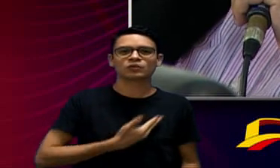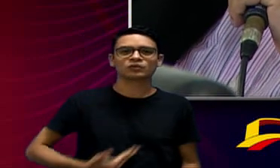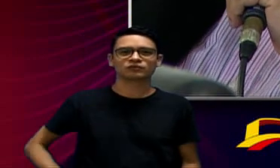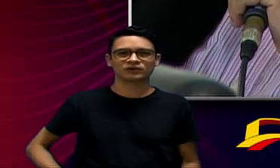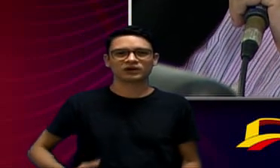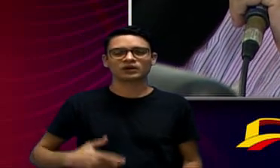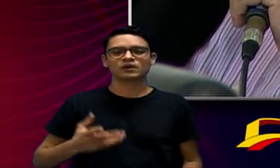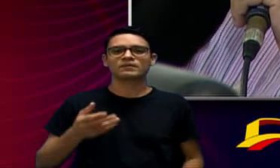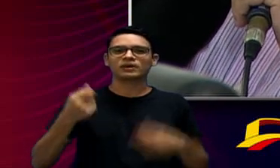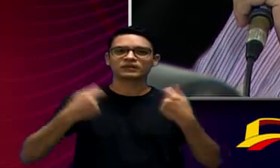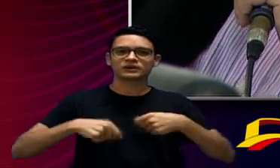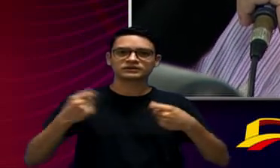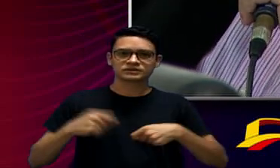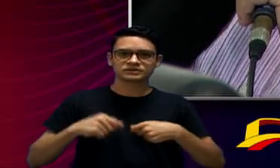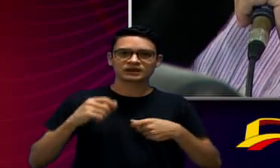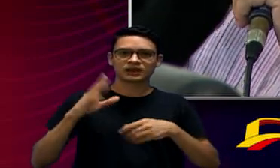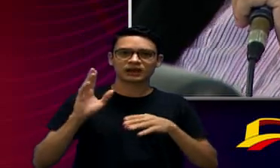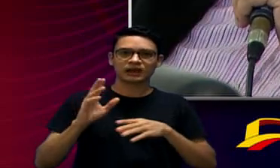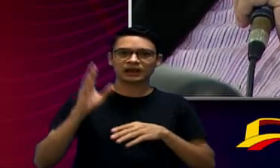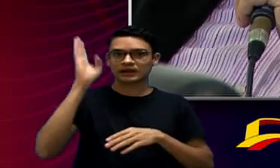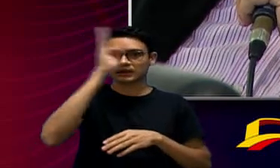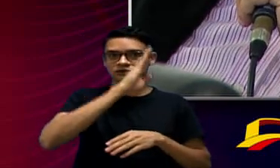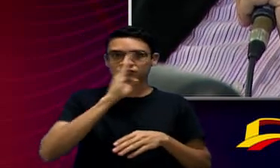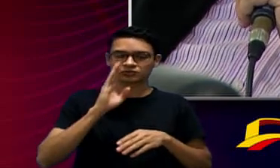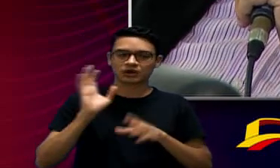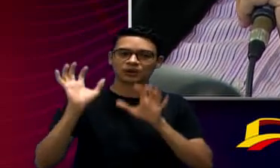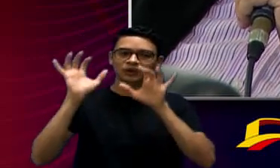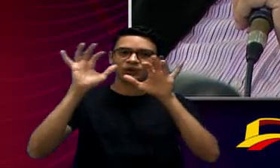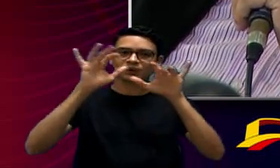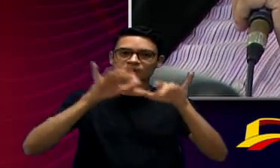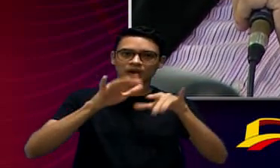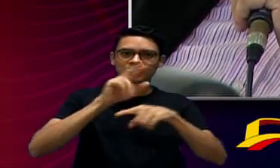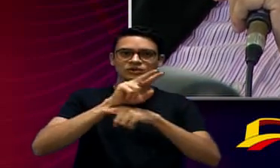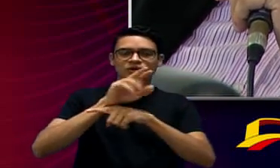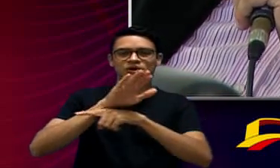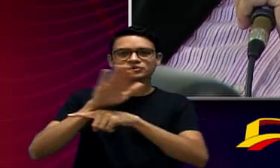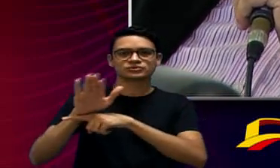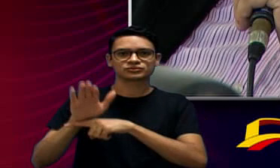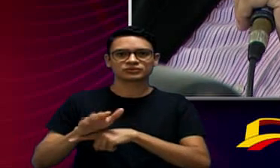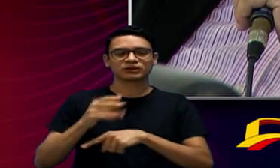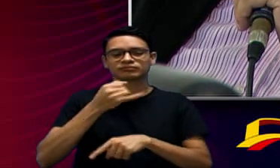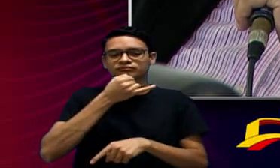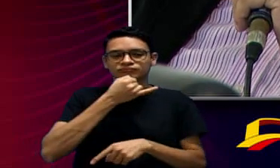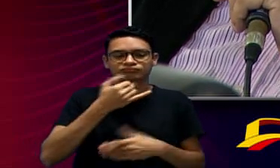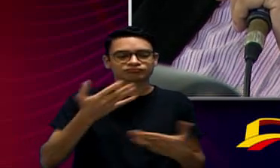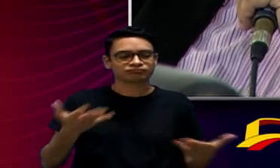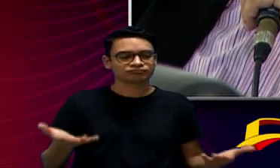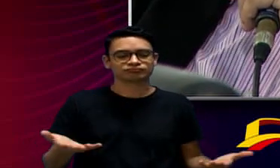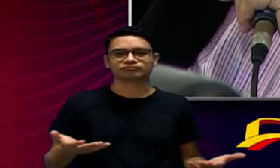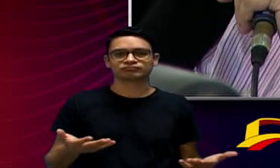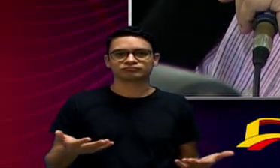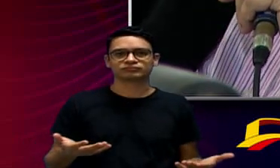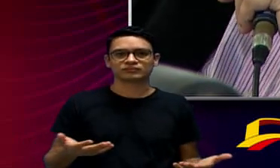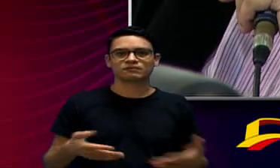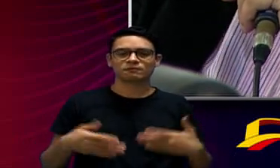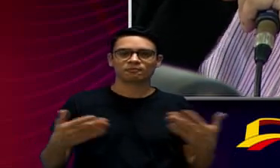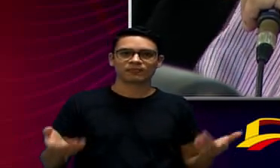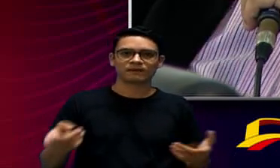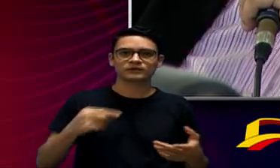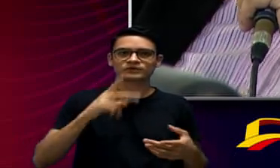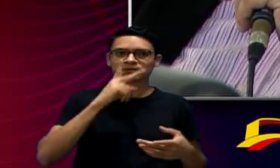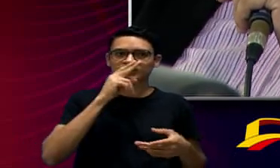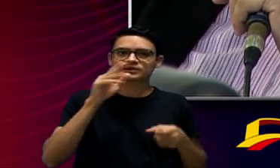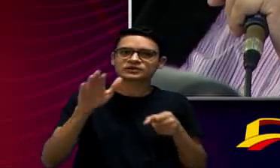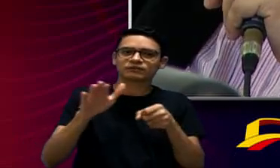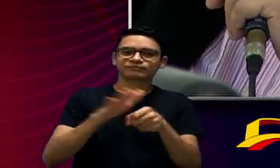força nacional, né, aquela força de segurança, para poder ajudar. Sim. Quer dizer, a parte triste da história é essa. É uma situação que a gente tem que tapar buraco